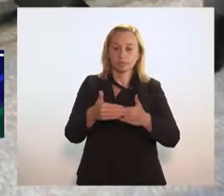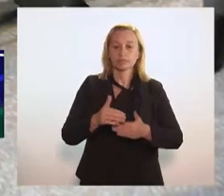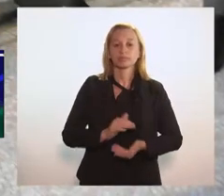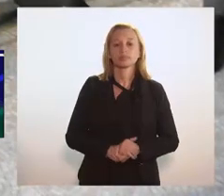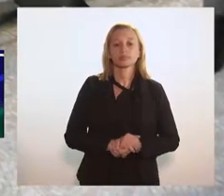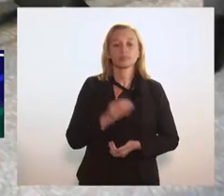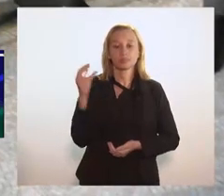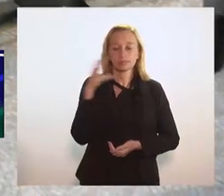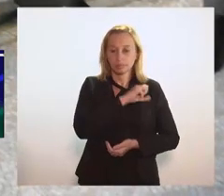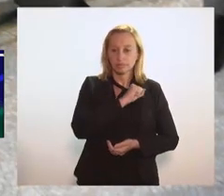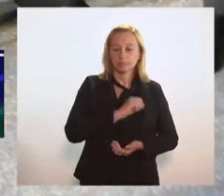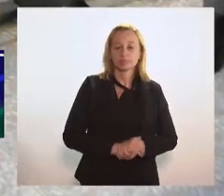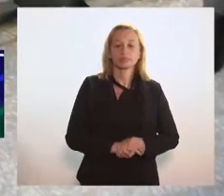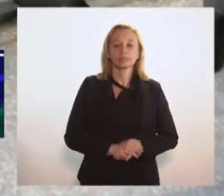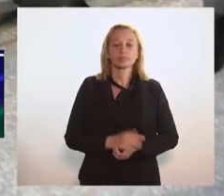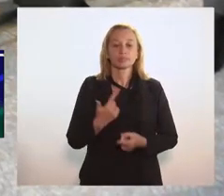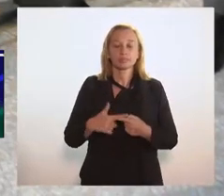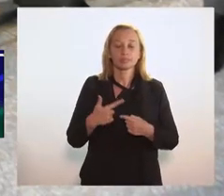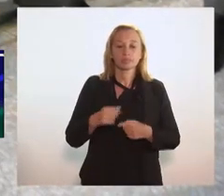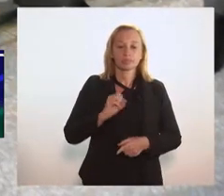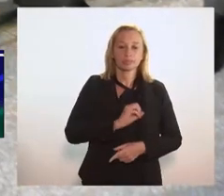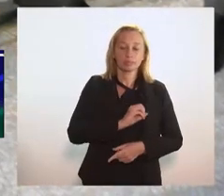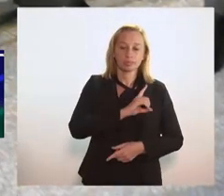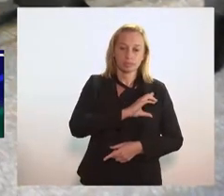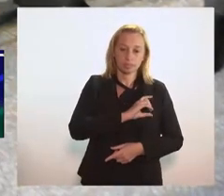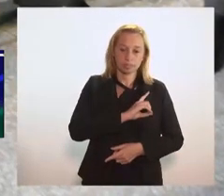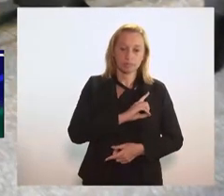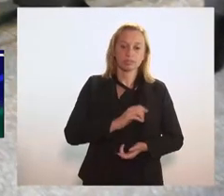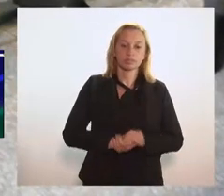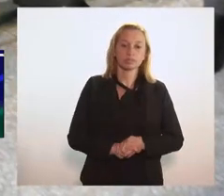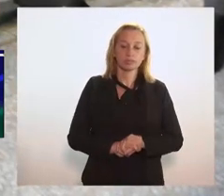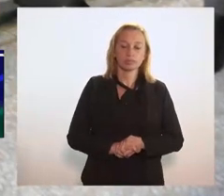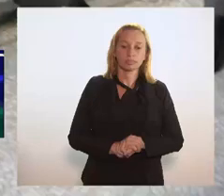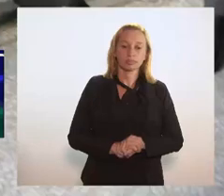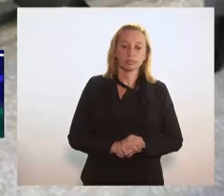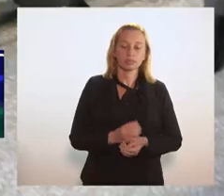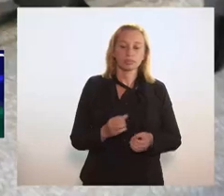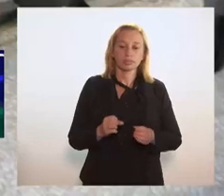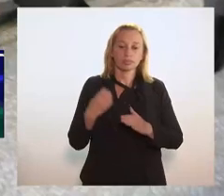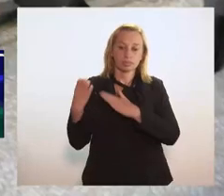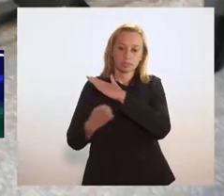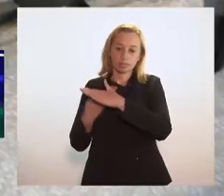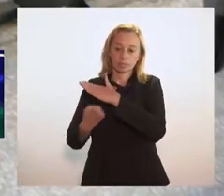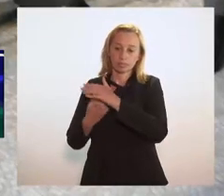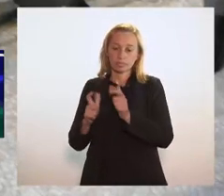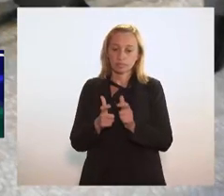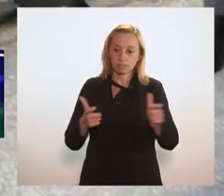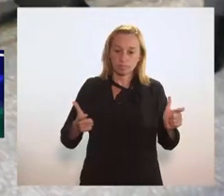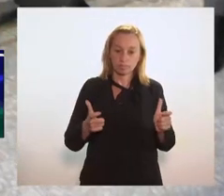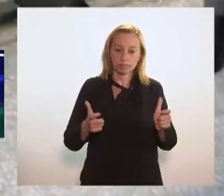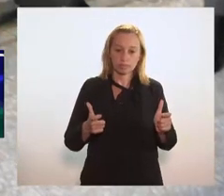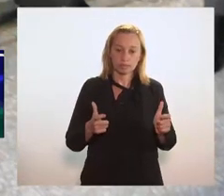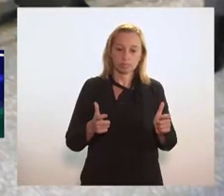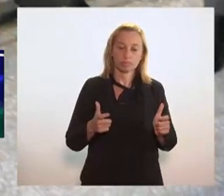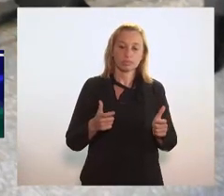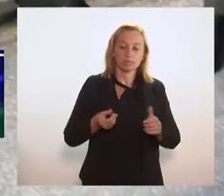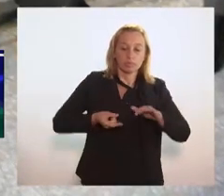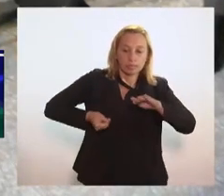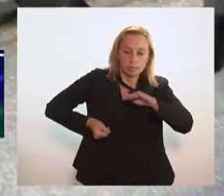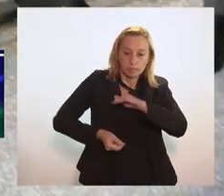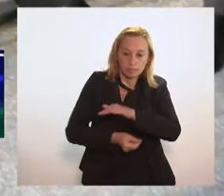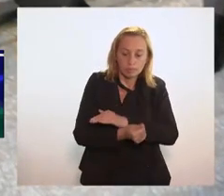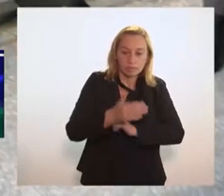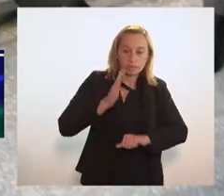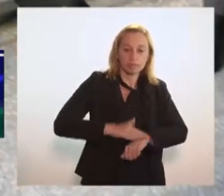anda rápido, porque Duque de Caxias está instalado uma grande empresa que fez um investimento de mais de 500 milhões